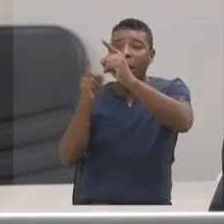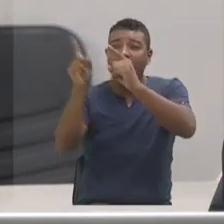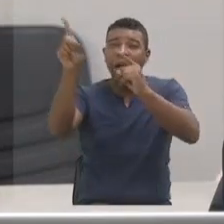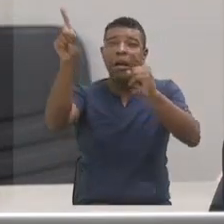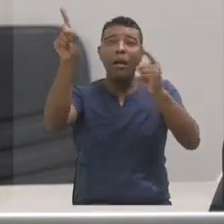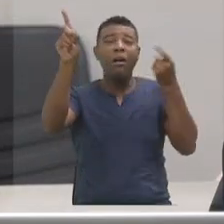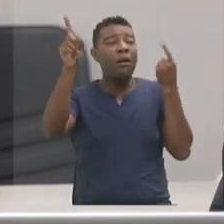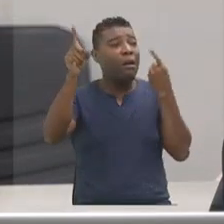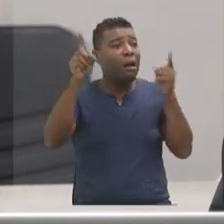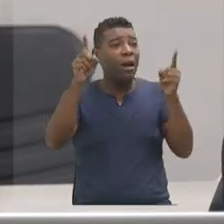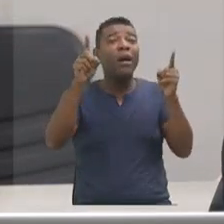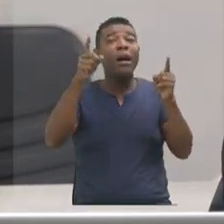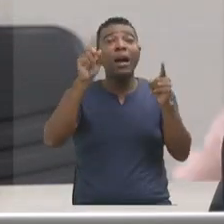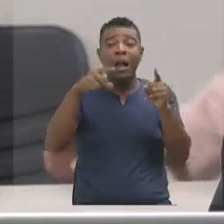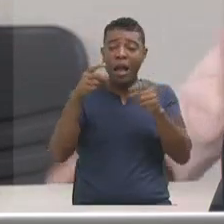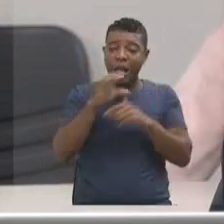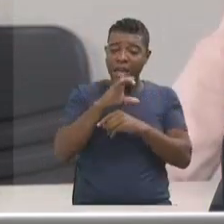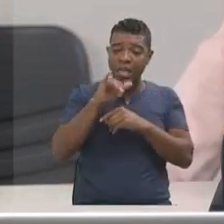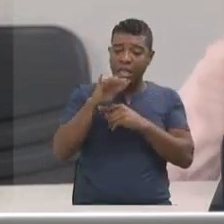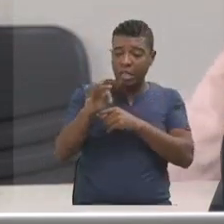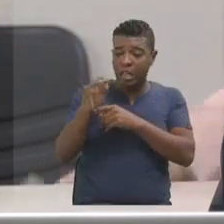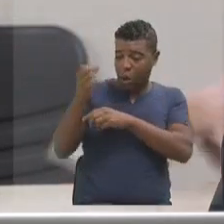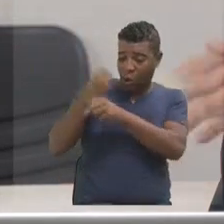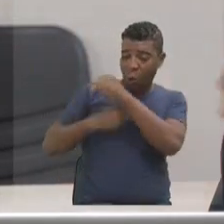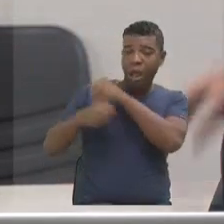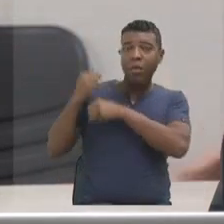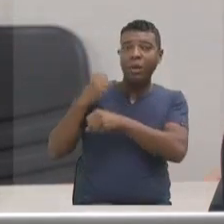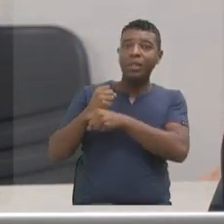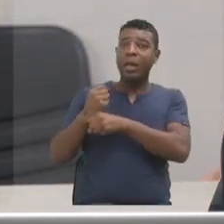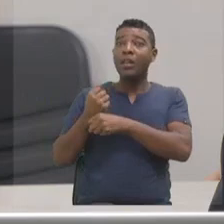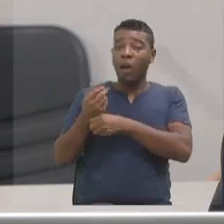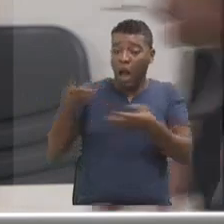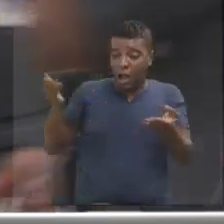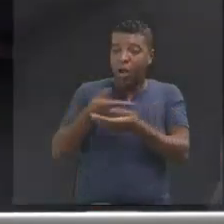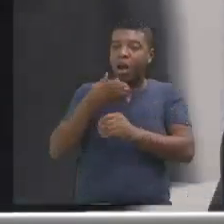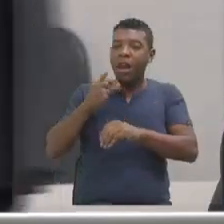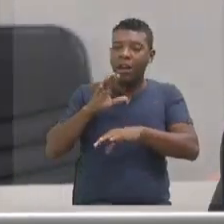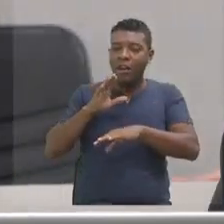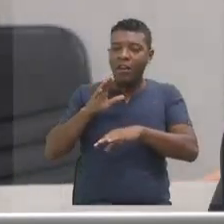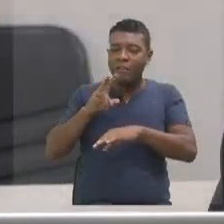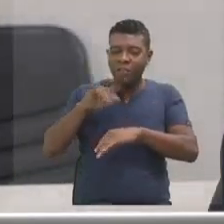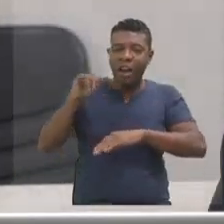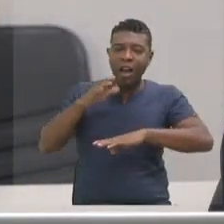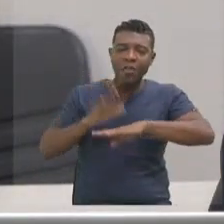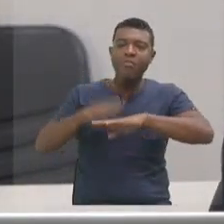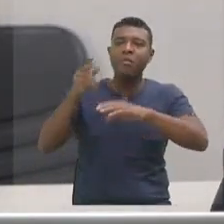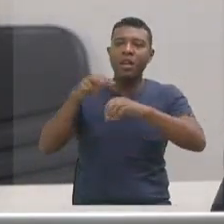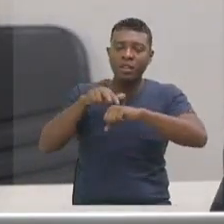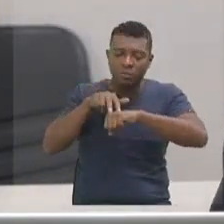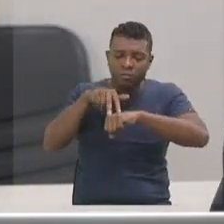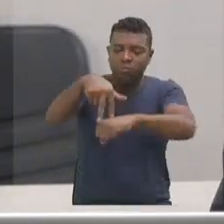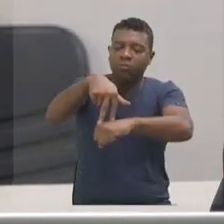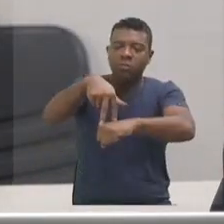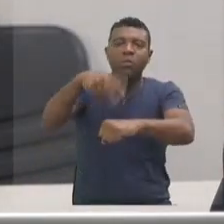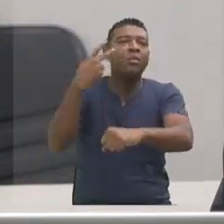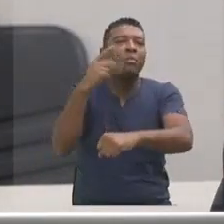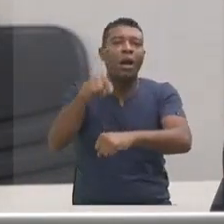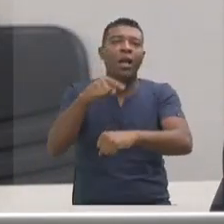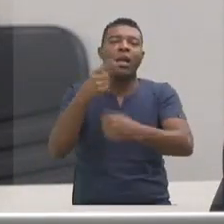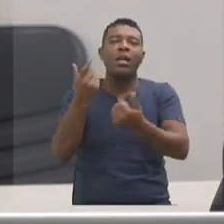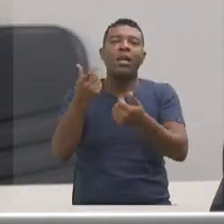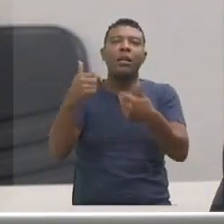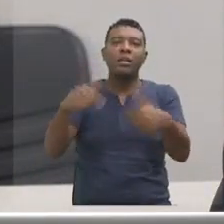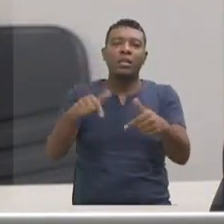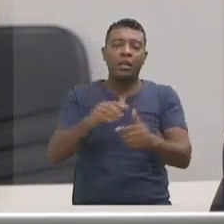conseguir dar mais sustentabilidade esse serviço programa de triagem neonatal nós estamos